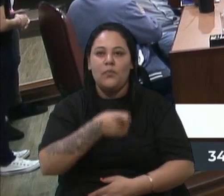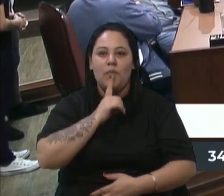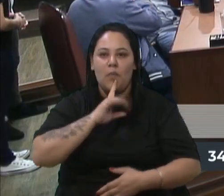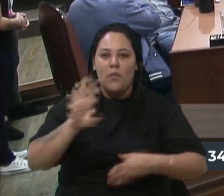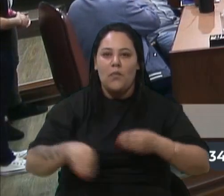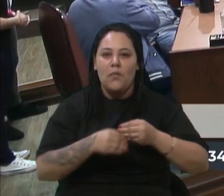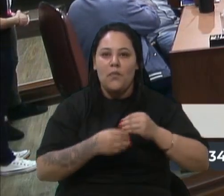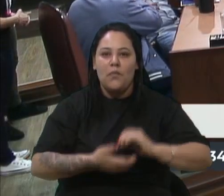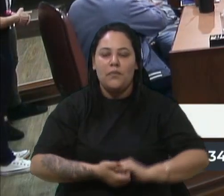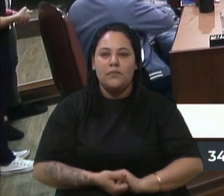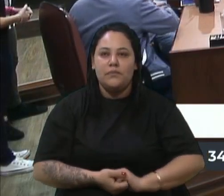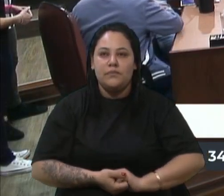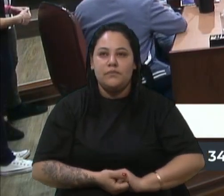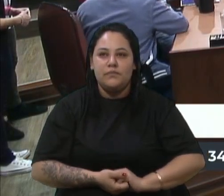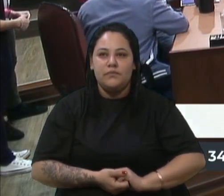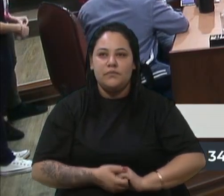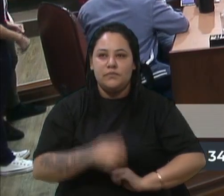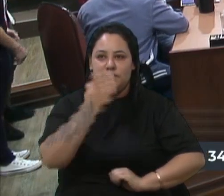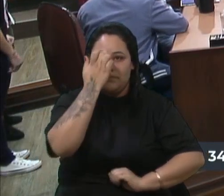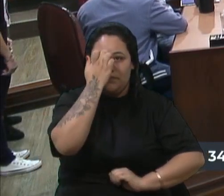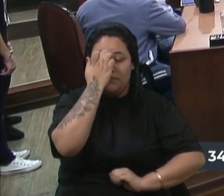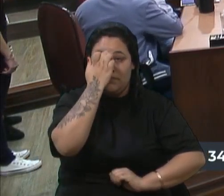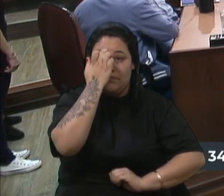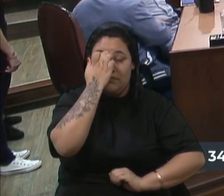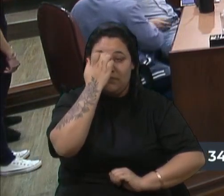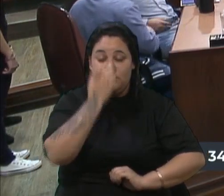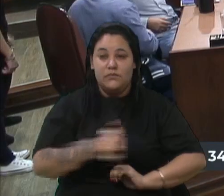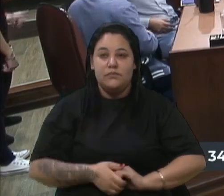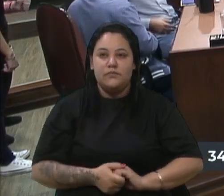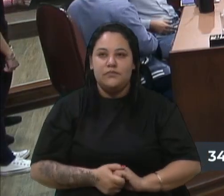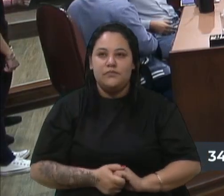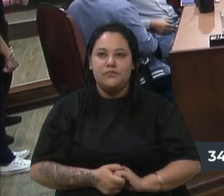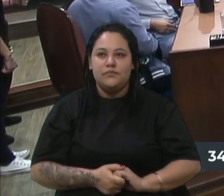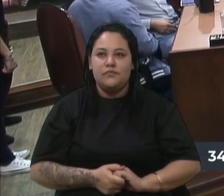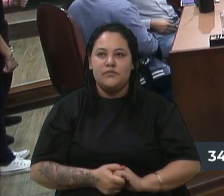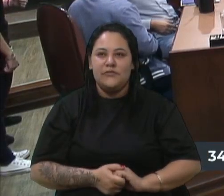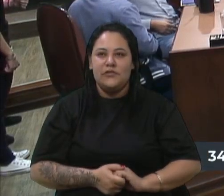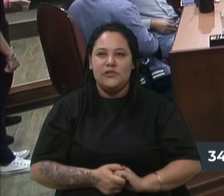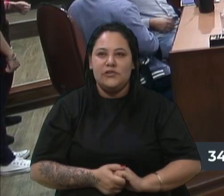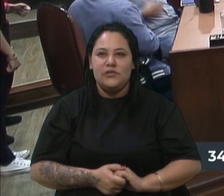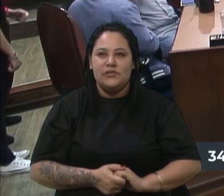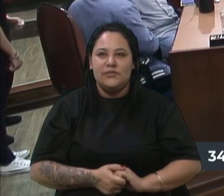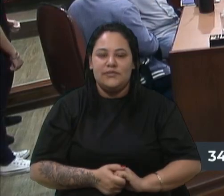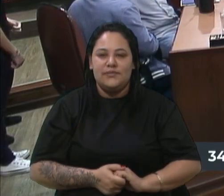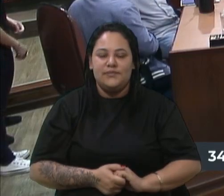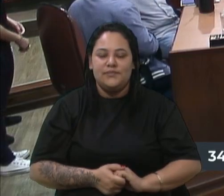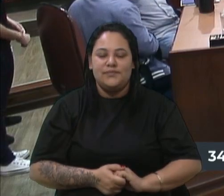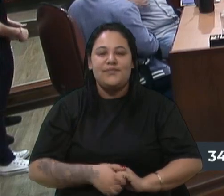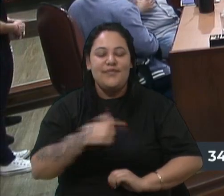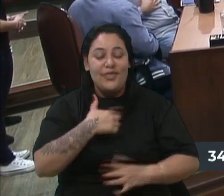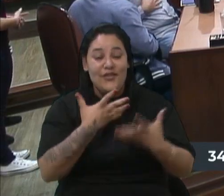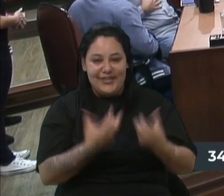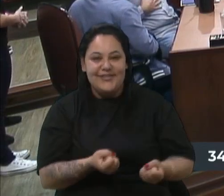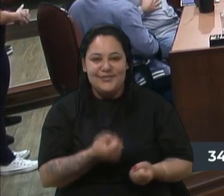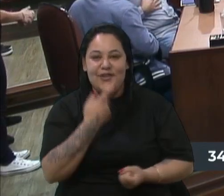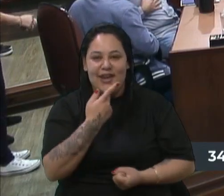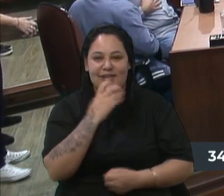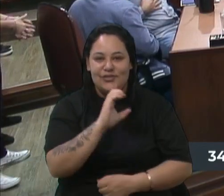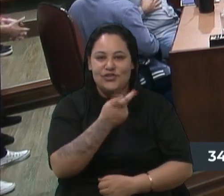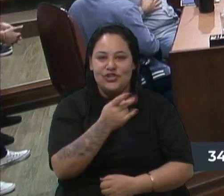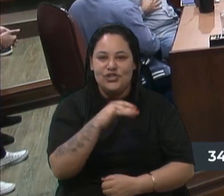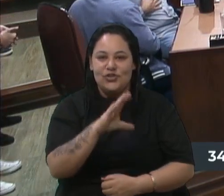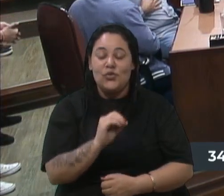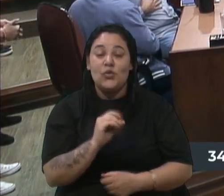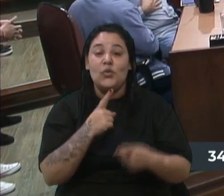Ah o senhor pediu a palavra desculpa Vereador não mas eu eu aceito a parte para falar do Chico eu aceito uma parte porque